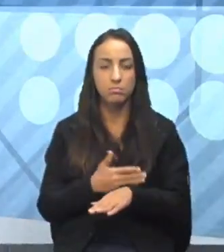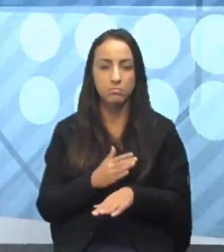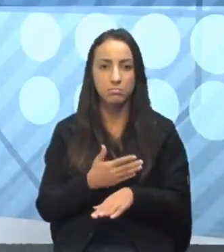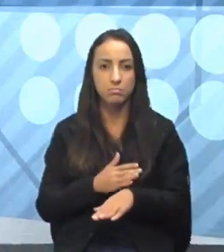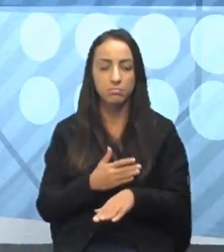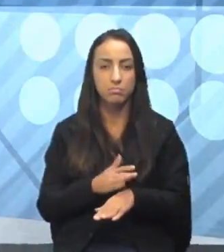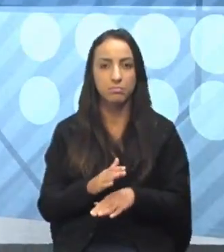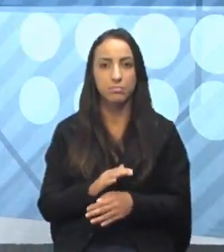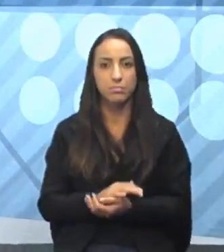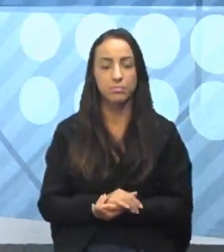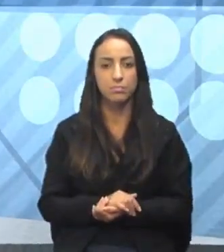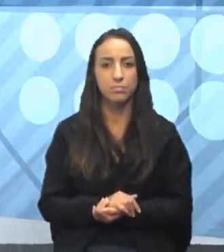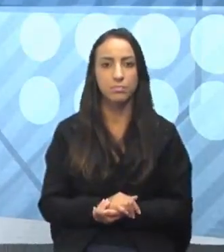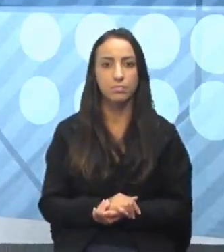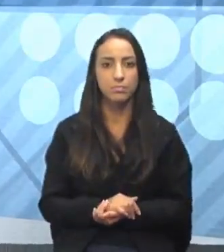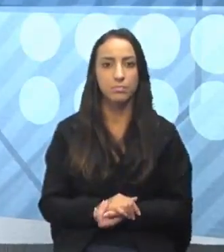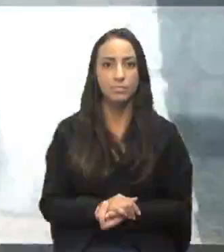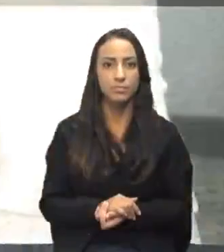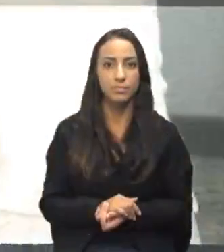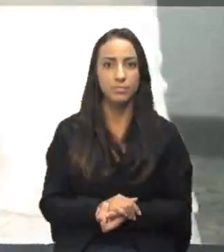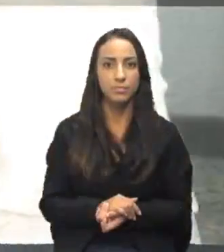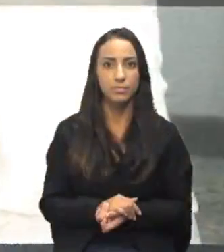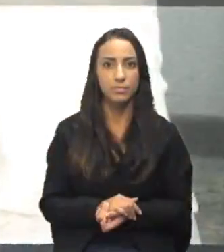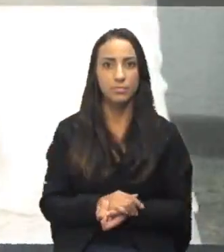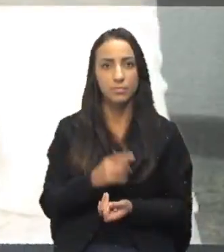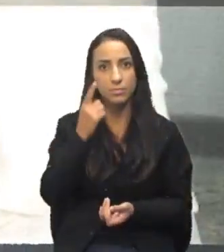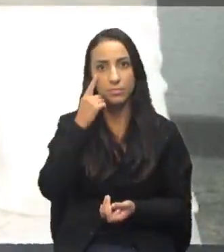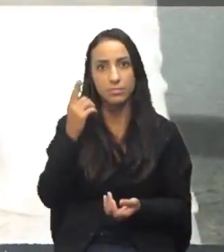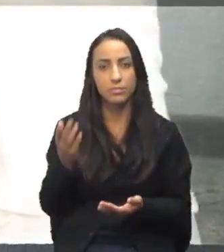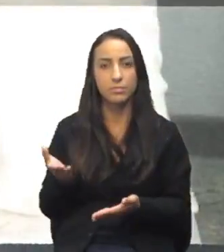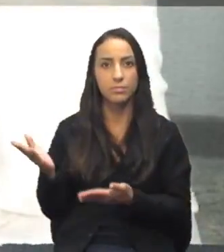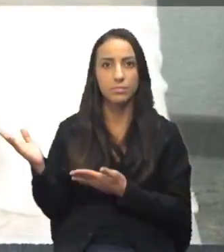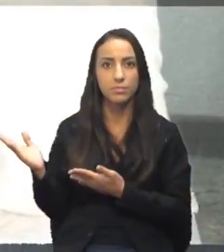dessas técnicas de bandagem. Vamos lá?